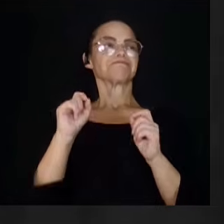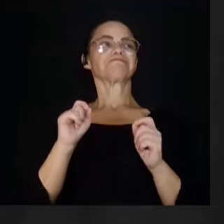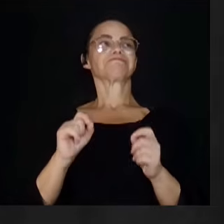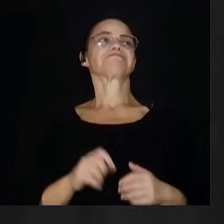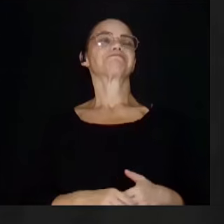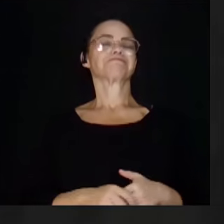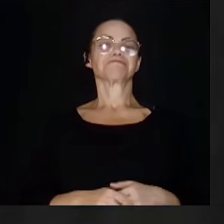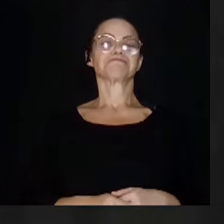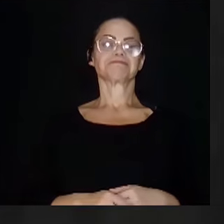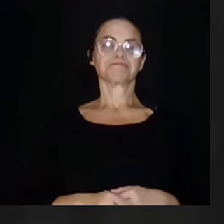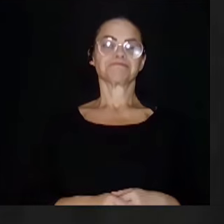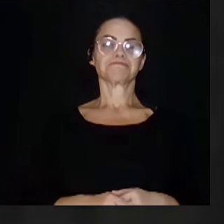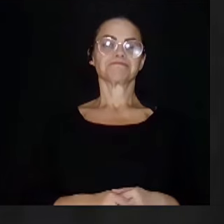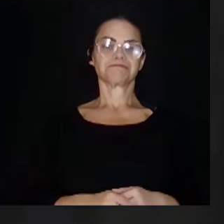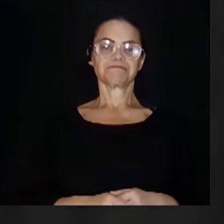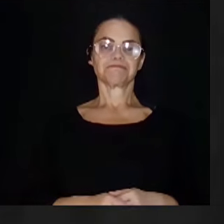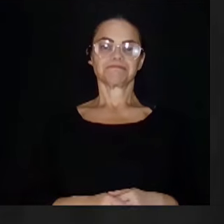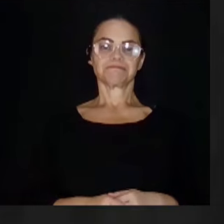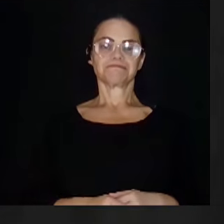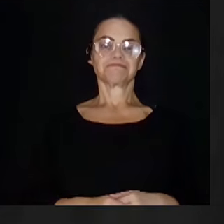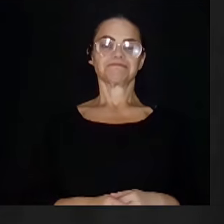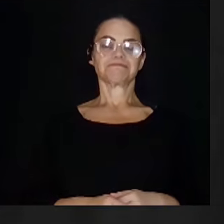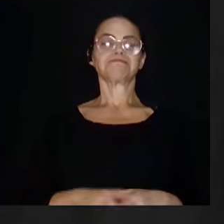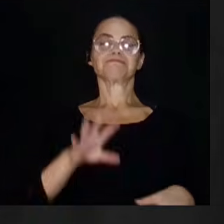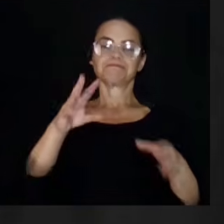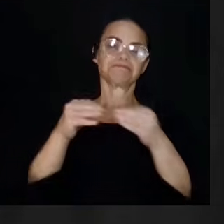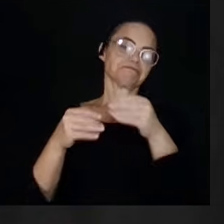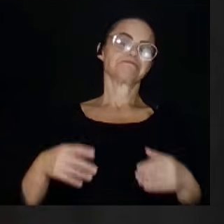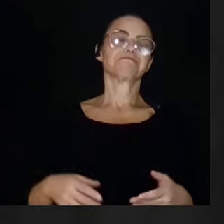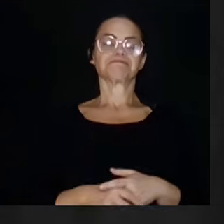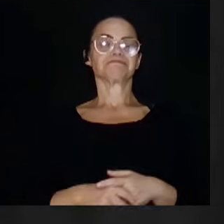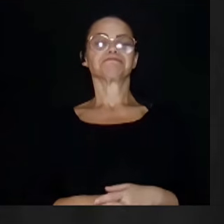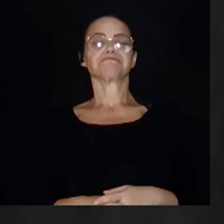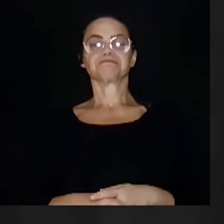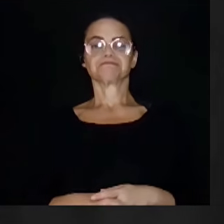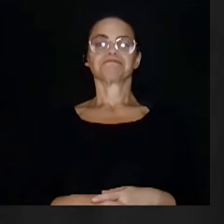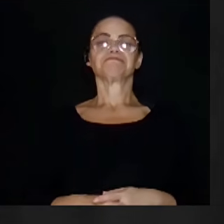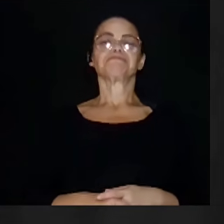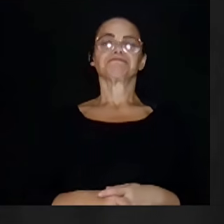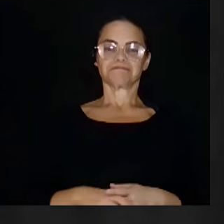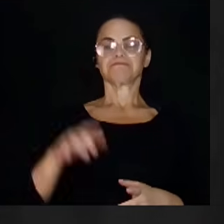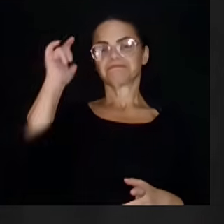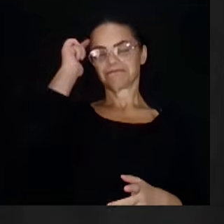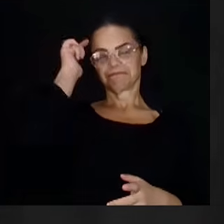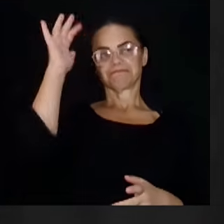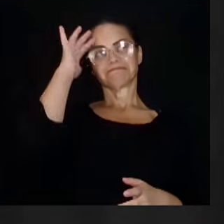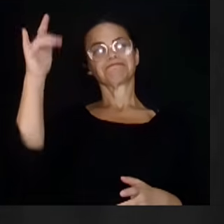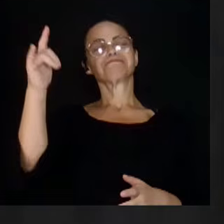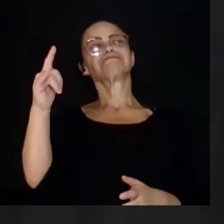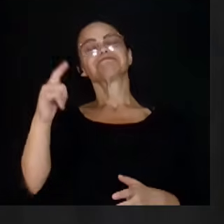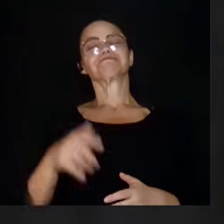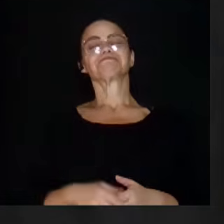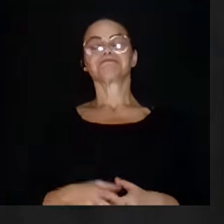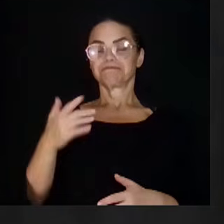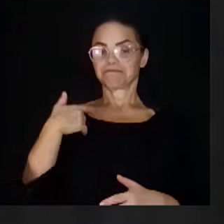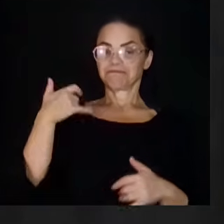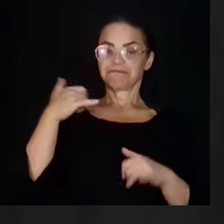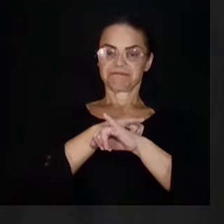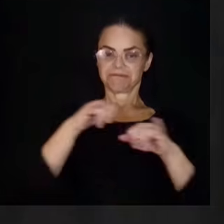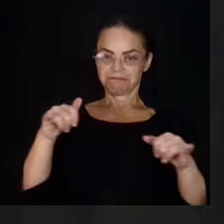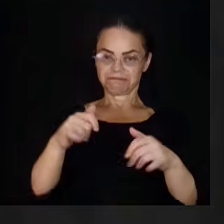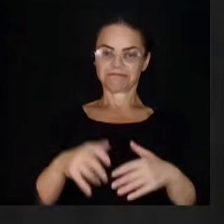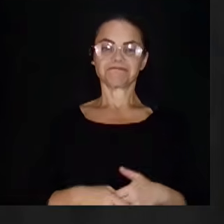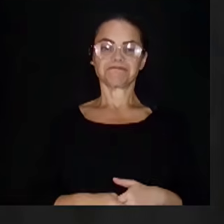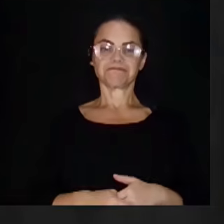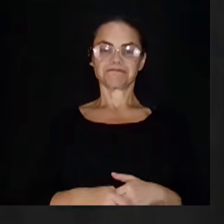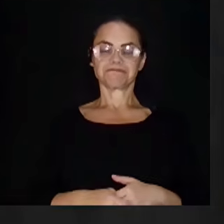isso é a conclusão, sabe? A conclusão de um sonho. E como eu disse assim, né? Eu nunca parei, eu tive